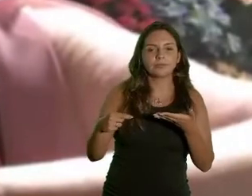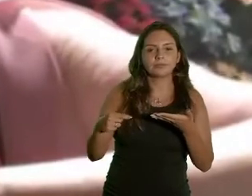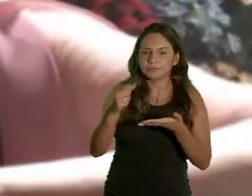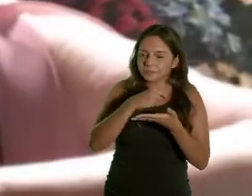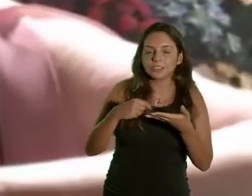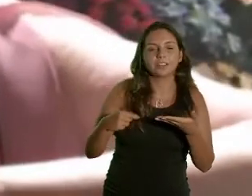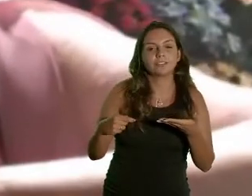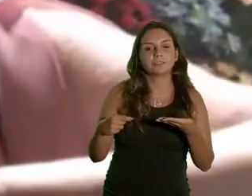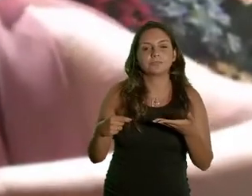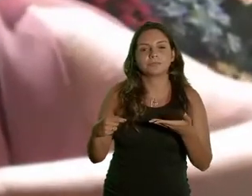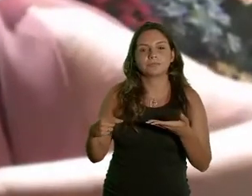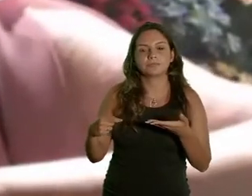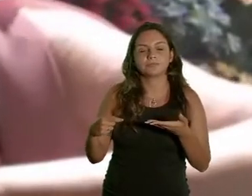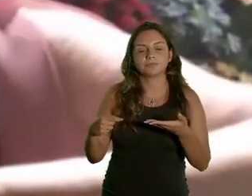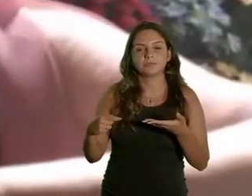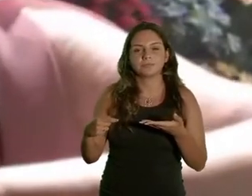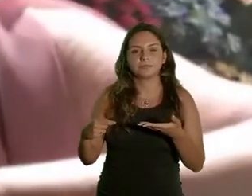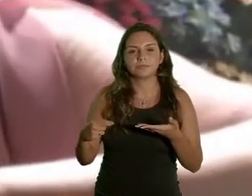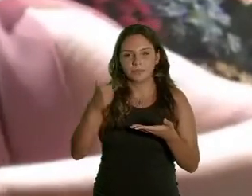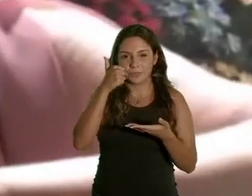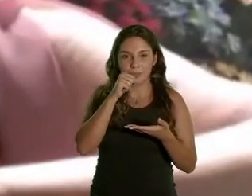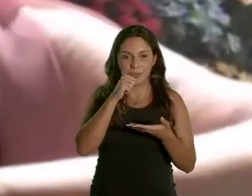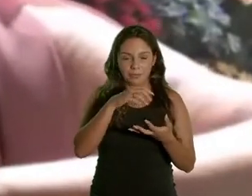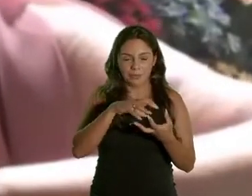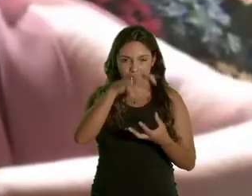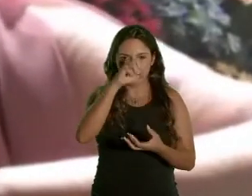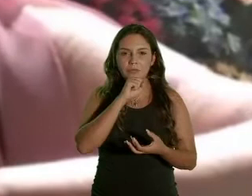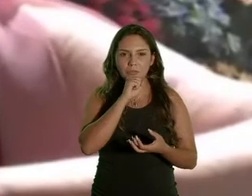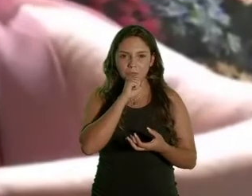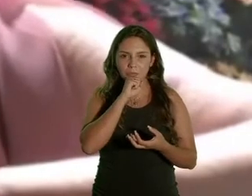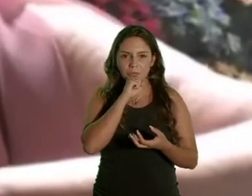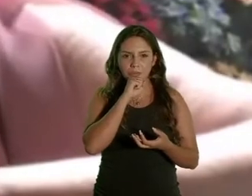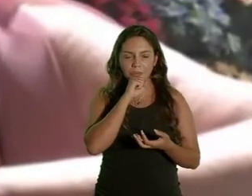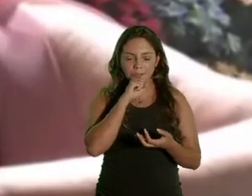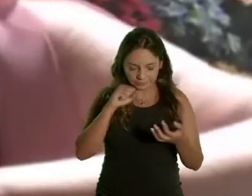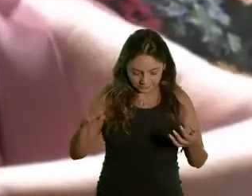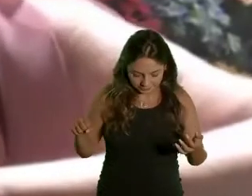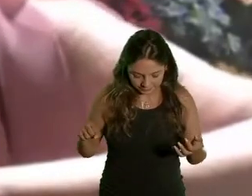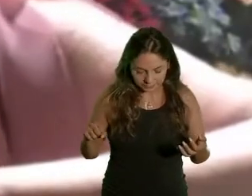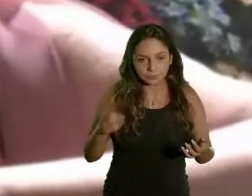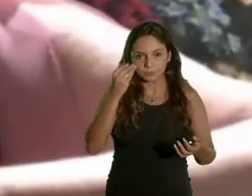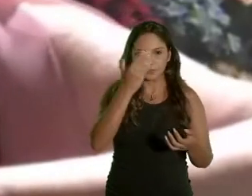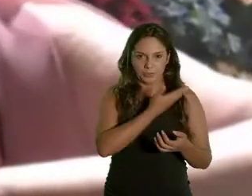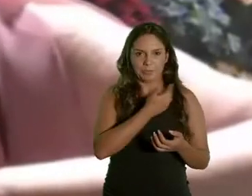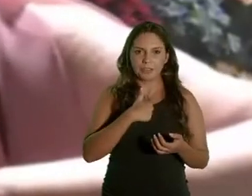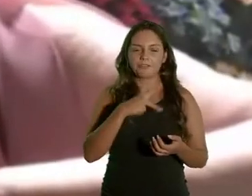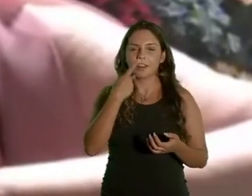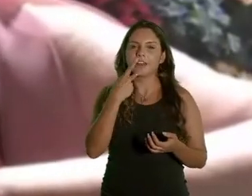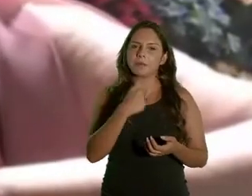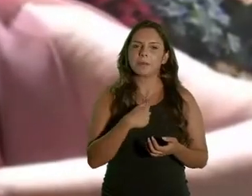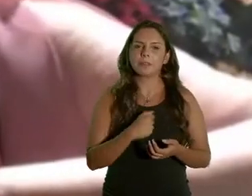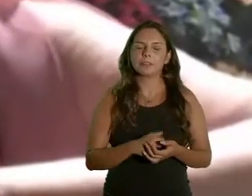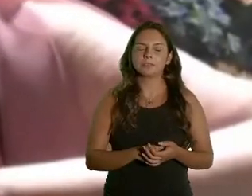escrevo. Aí tinha uma senhora muito, muito boa, muito amiga, que falava assim para